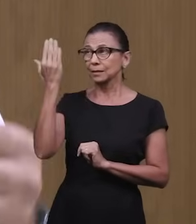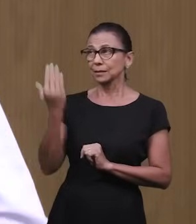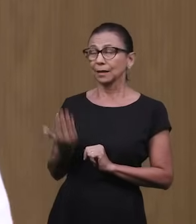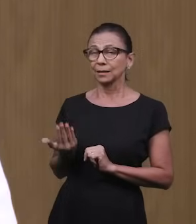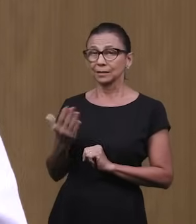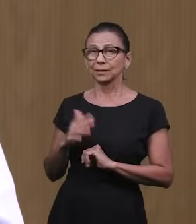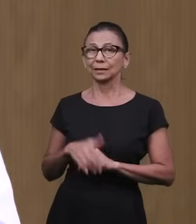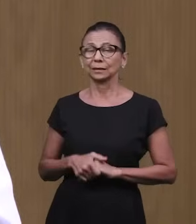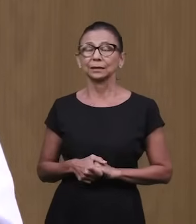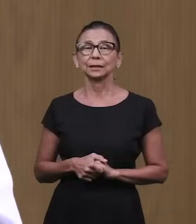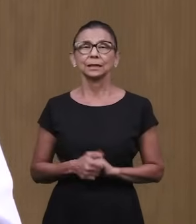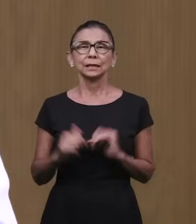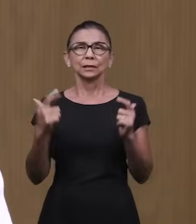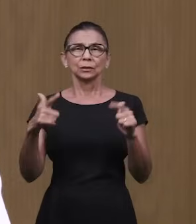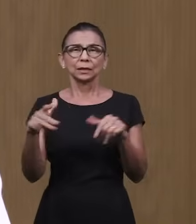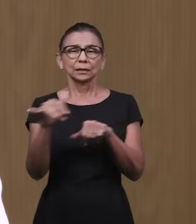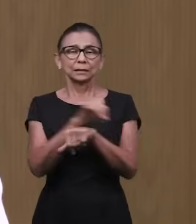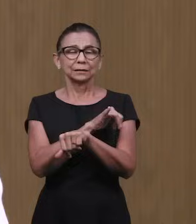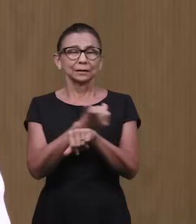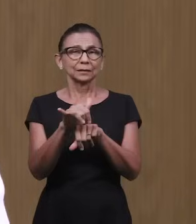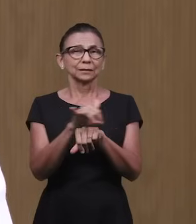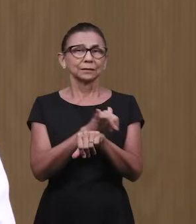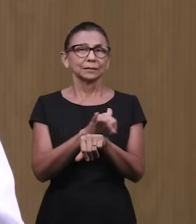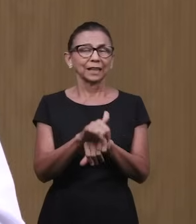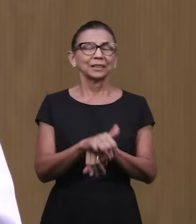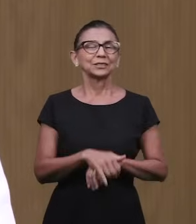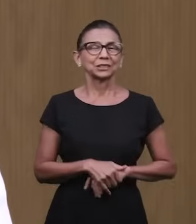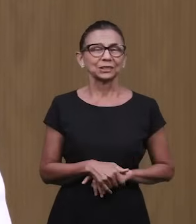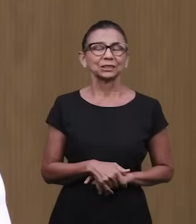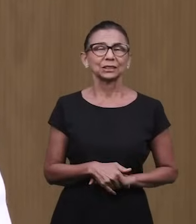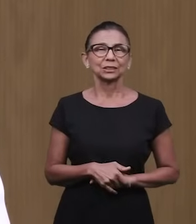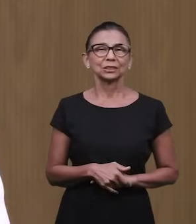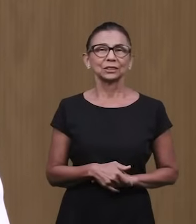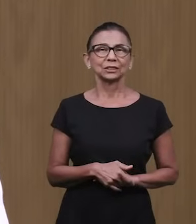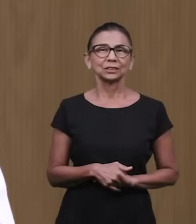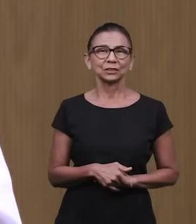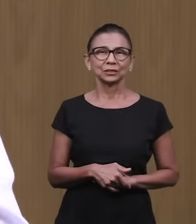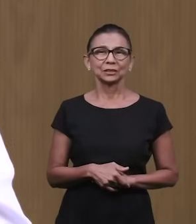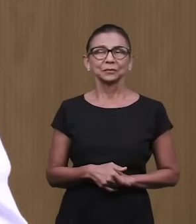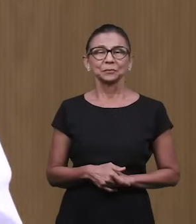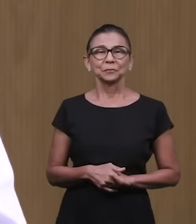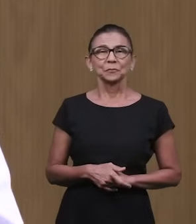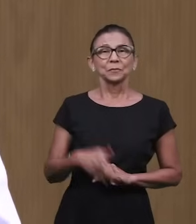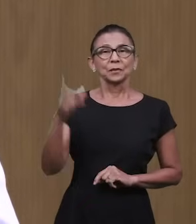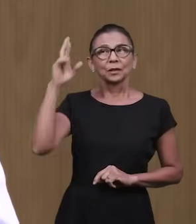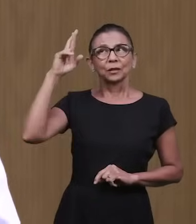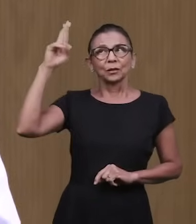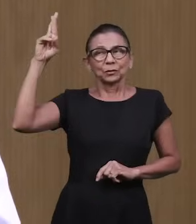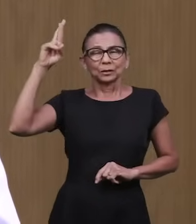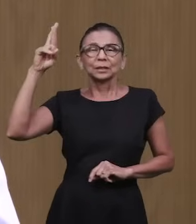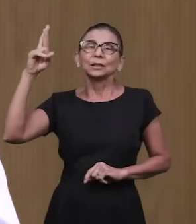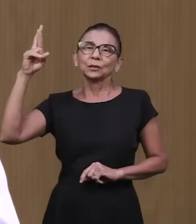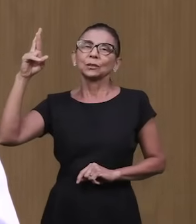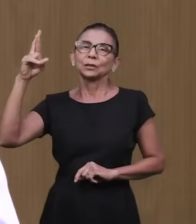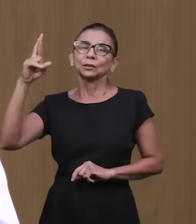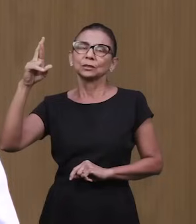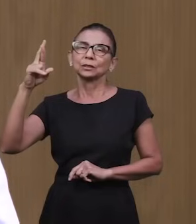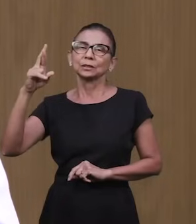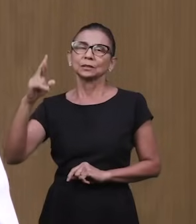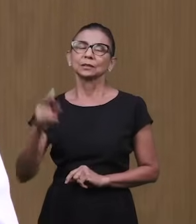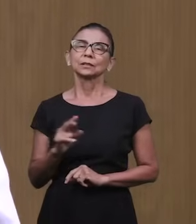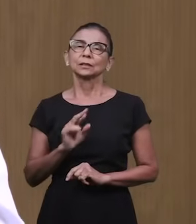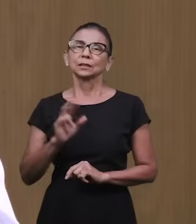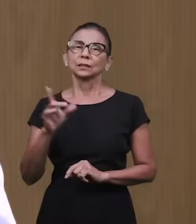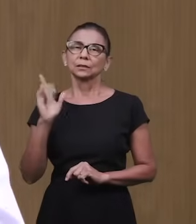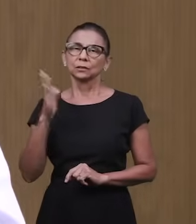lugares muito estratégicos e, de certa forma, definidos pelo Senhor para propagar